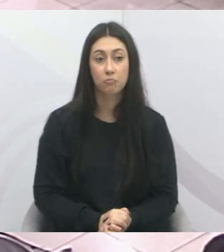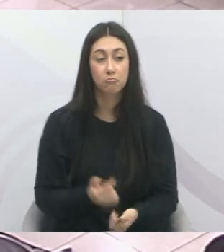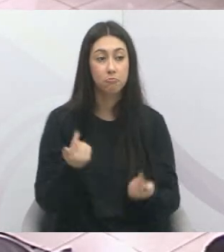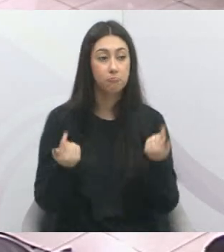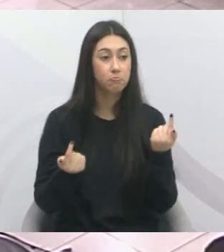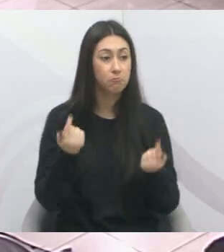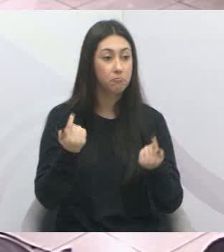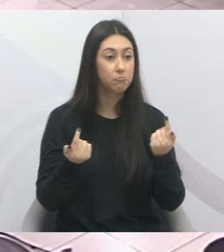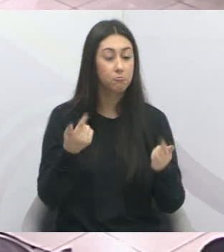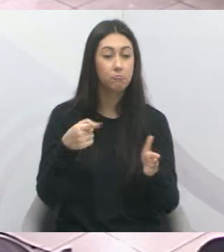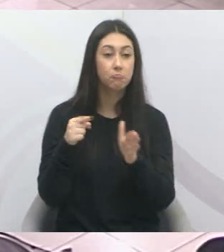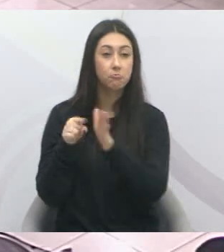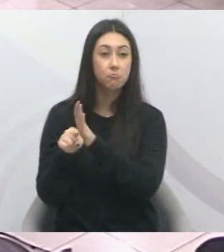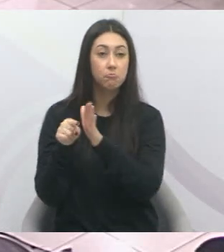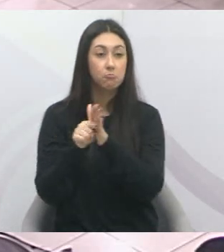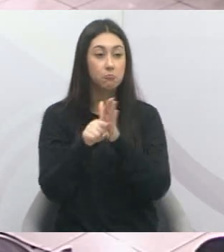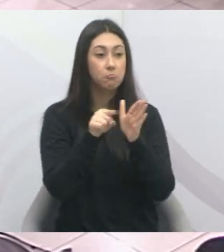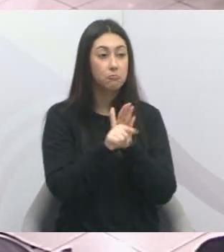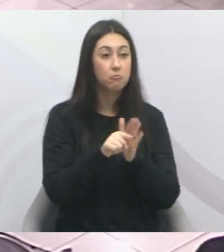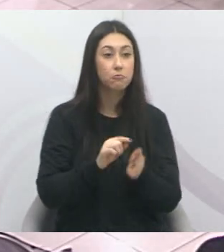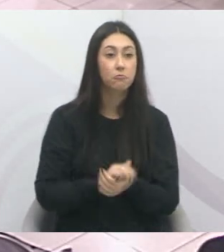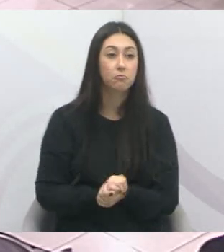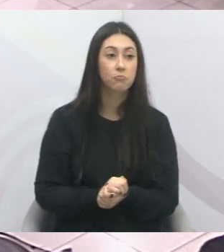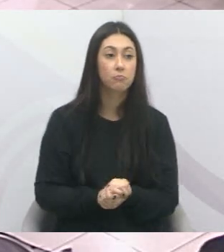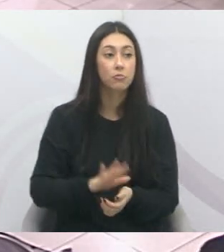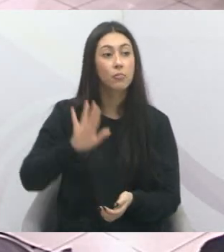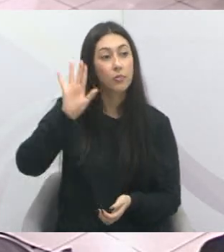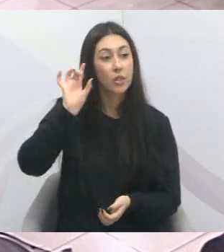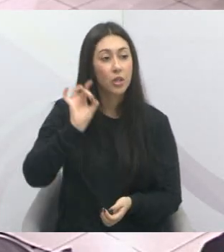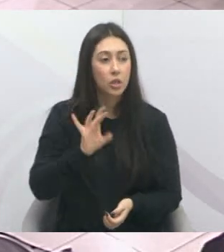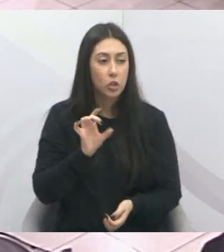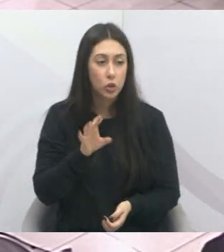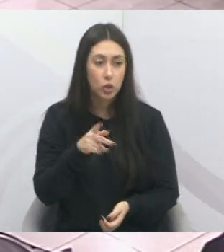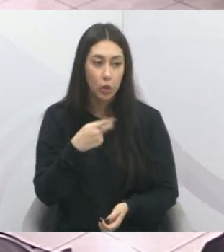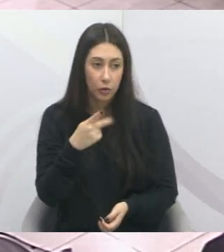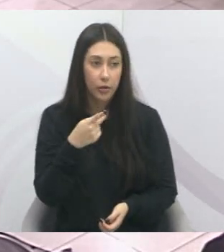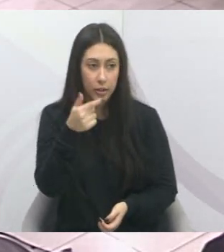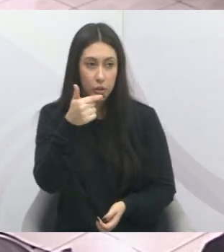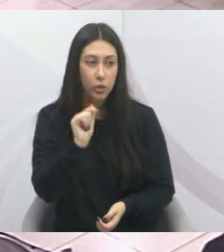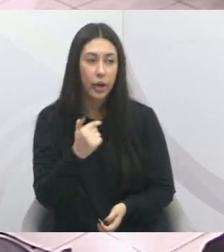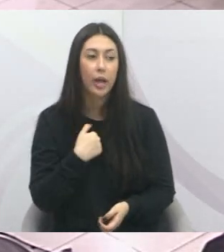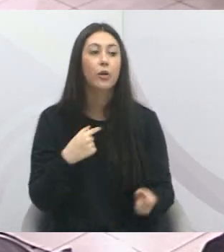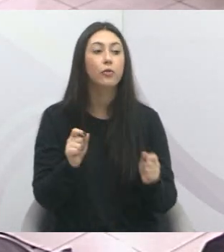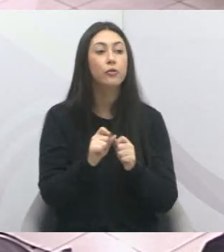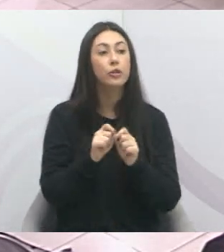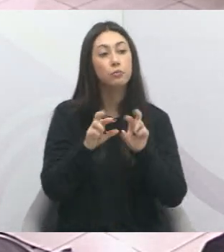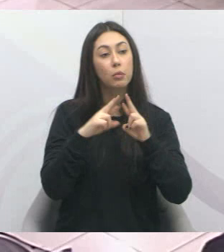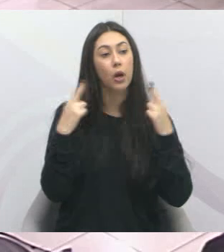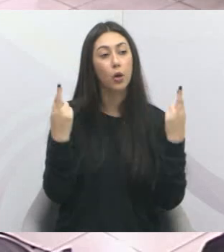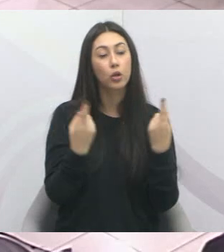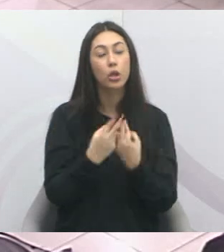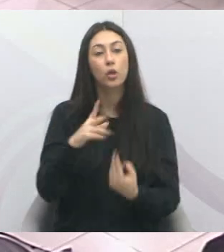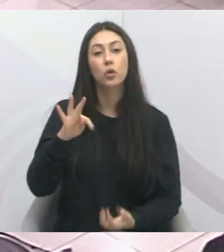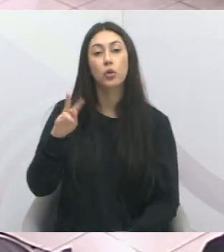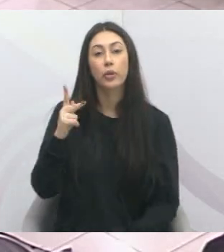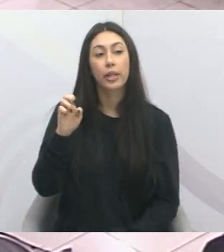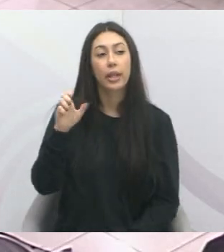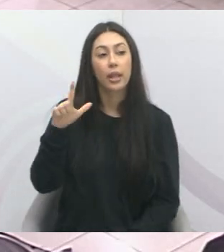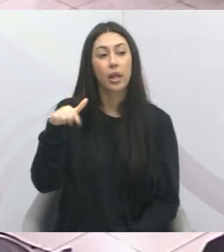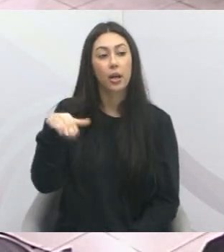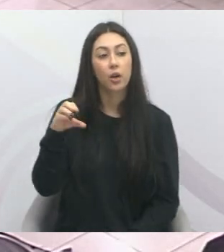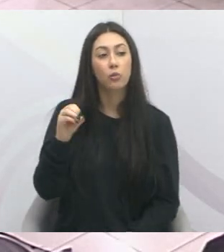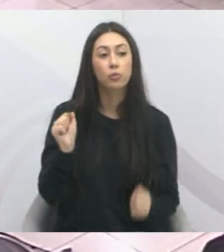Alguém mais quer perguntar alguma coisa? Só reforçando aqui a fala do Rodrigo, que eu tive uma reunião lá no Dr. Telmo junto